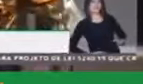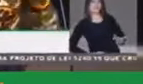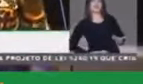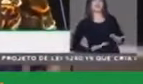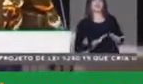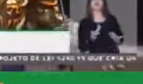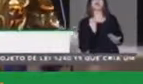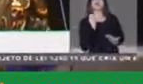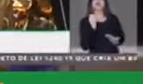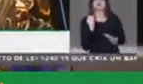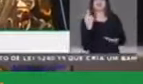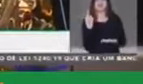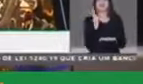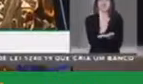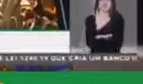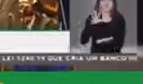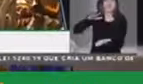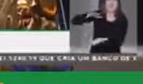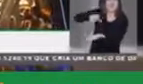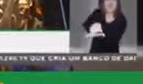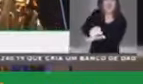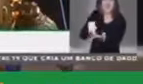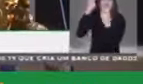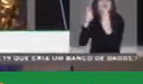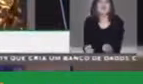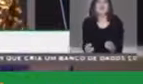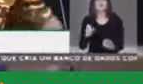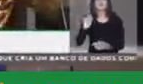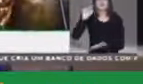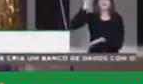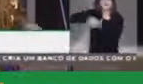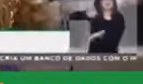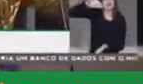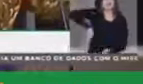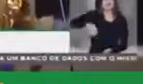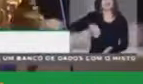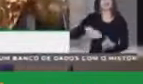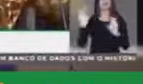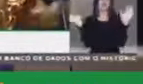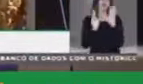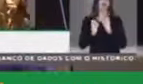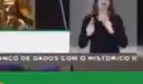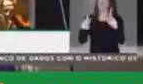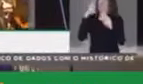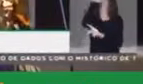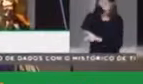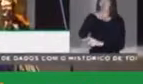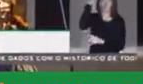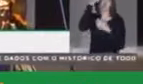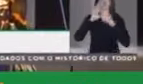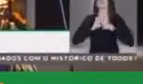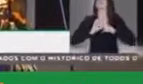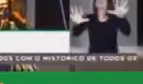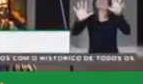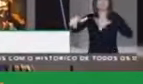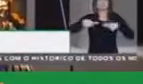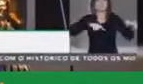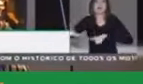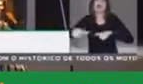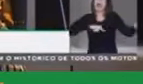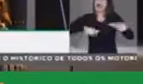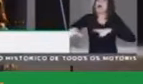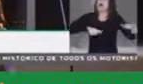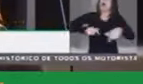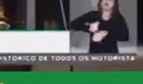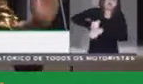representa o processo de colonização e que, se não paga salário, não tem hora para sair?